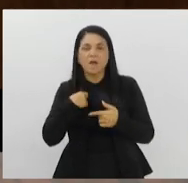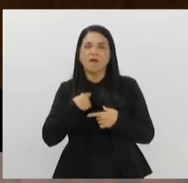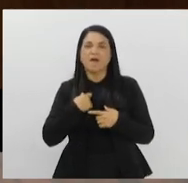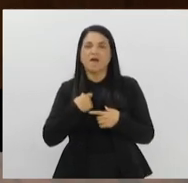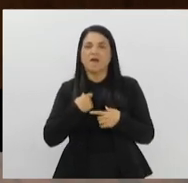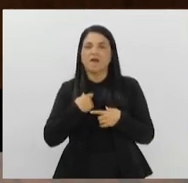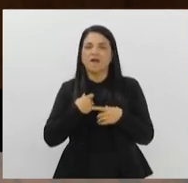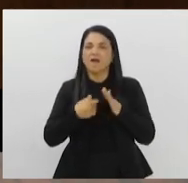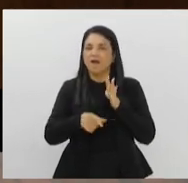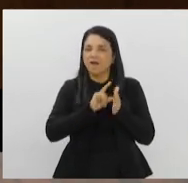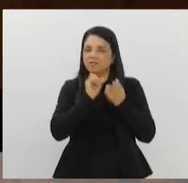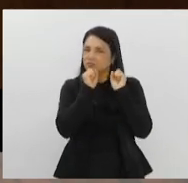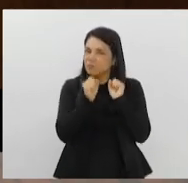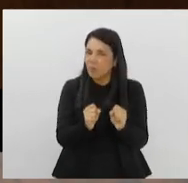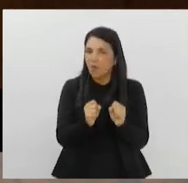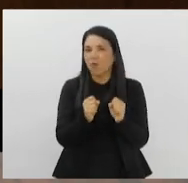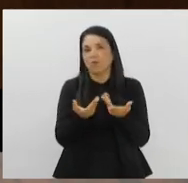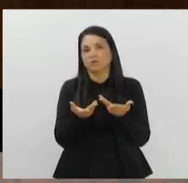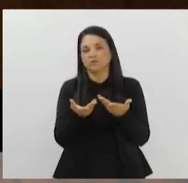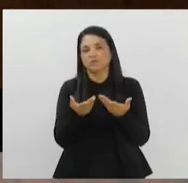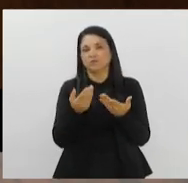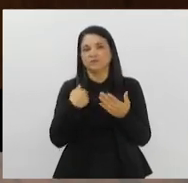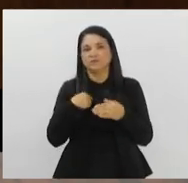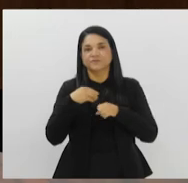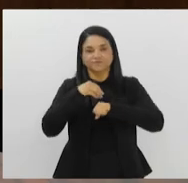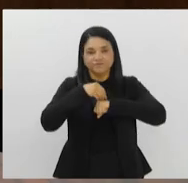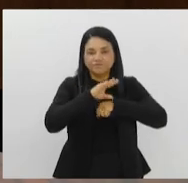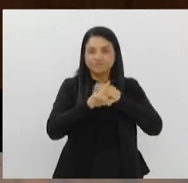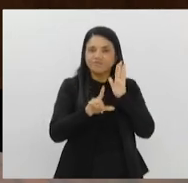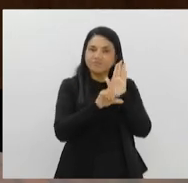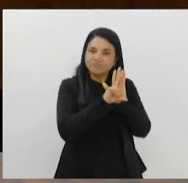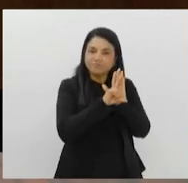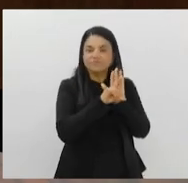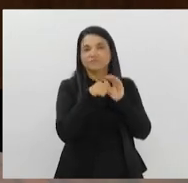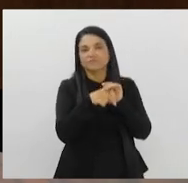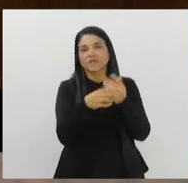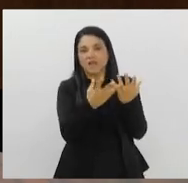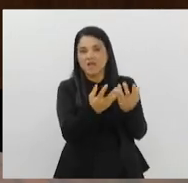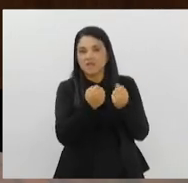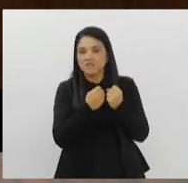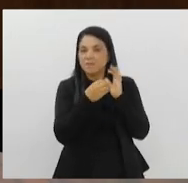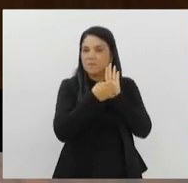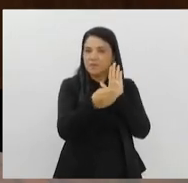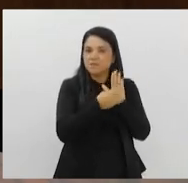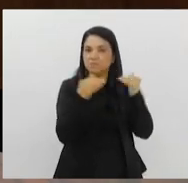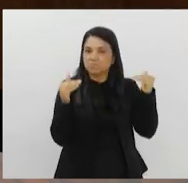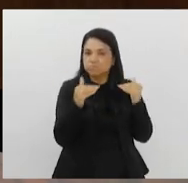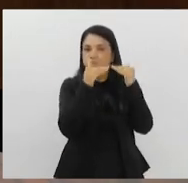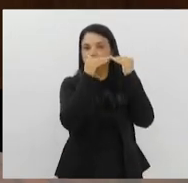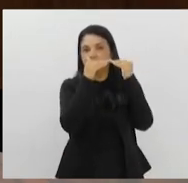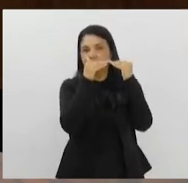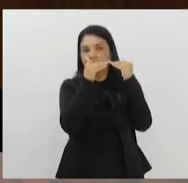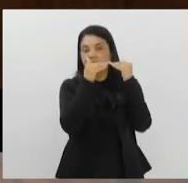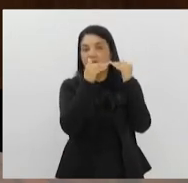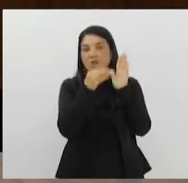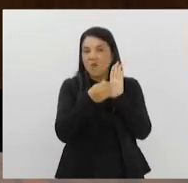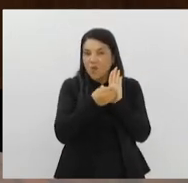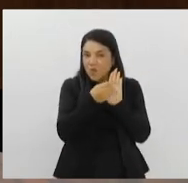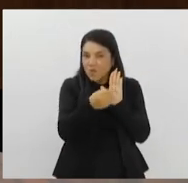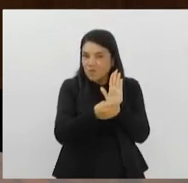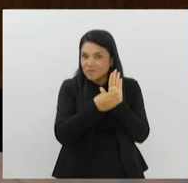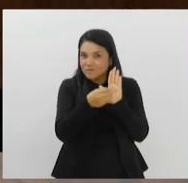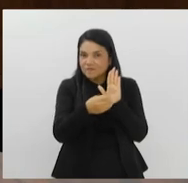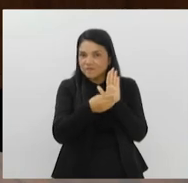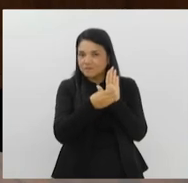fazer. Vai à Comissão de Indicação Legislativa, recebe parecer favorável. Este parecer não devia